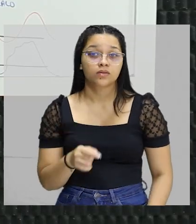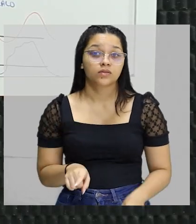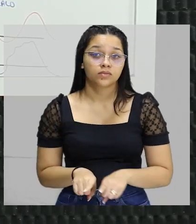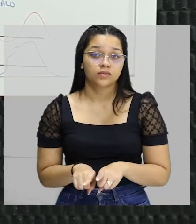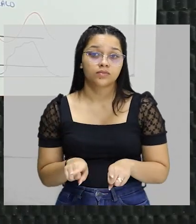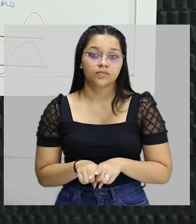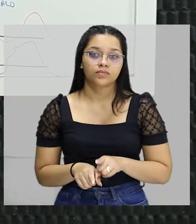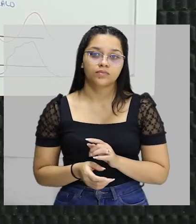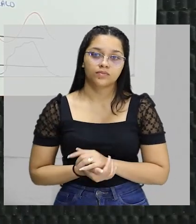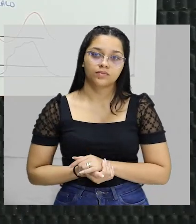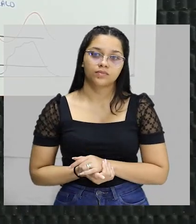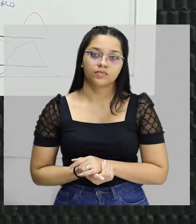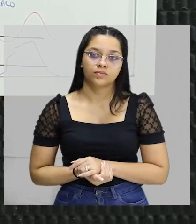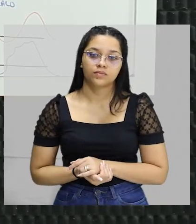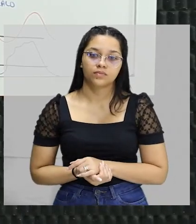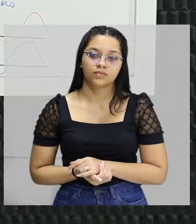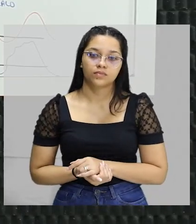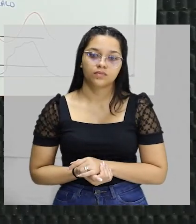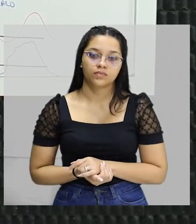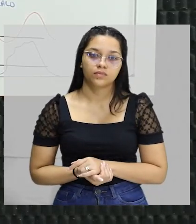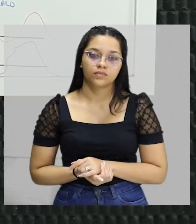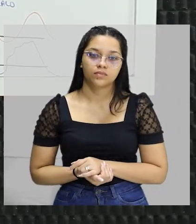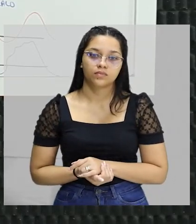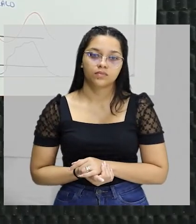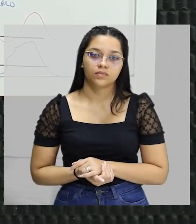fazemos, certo? E